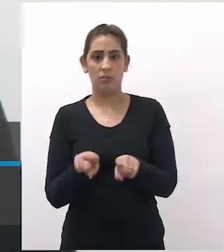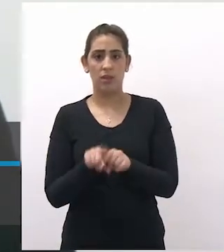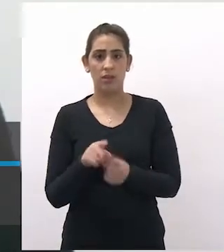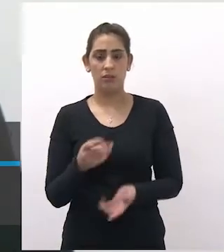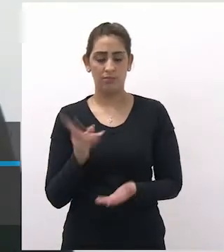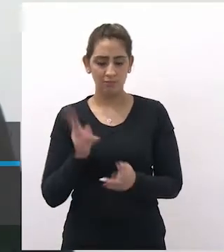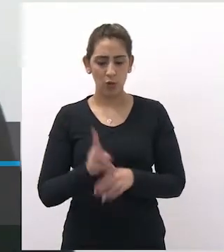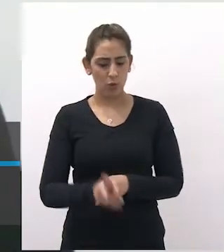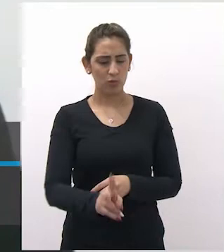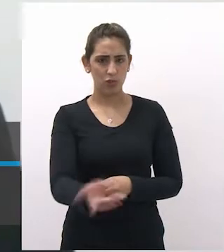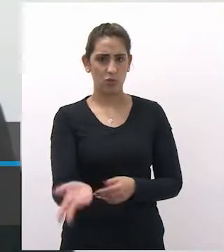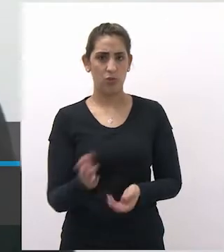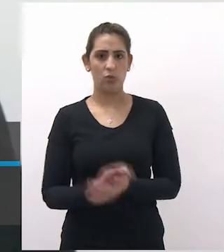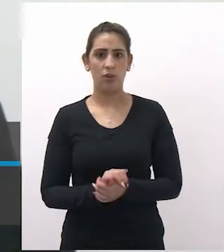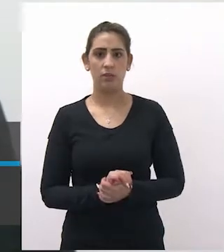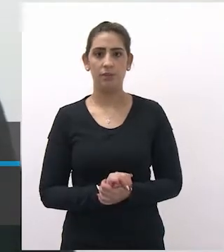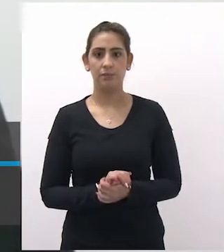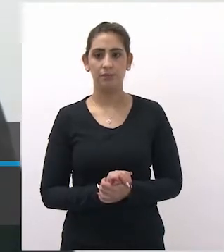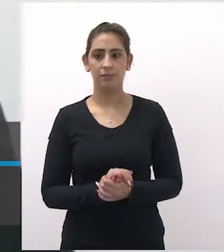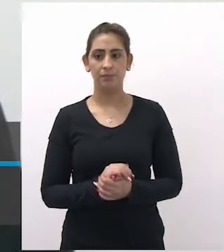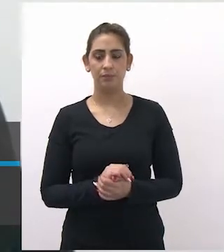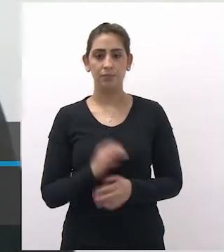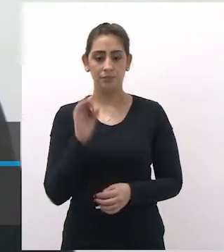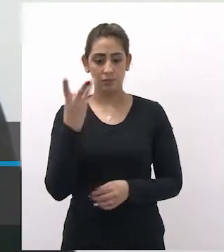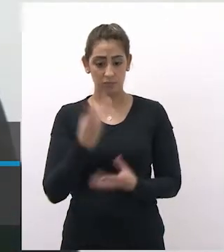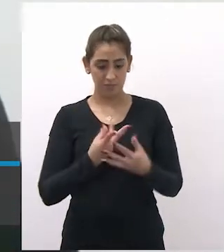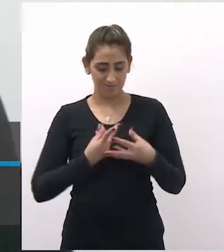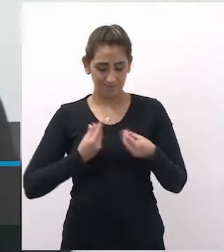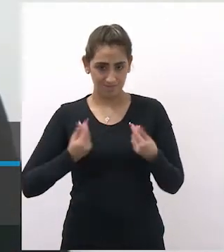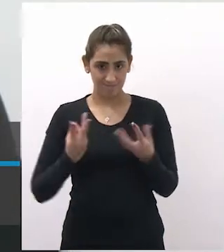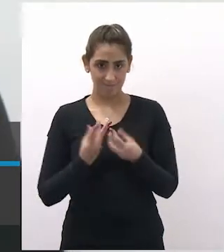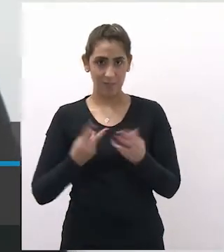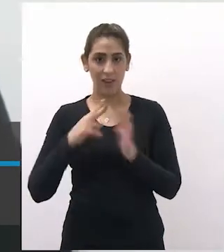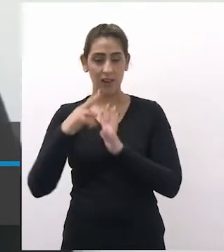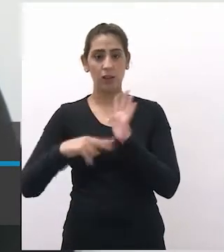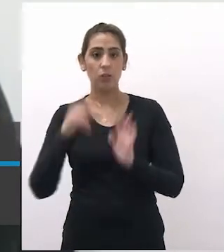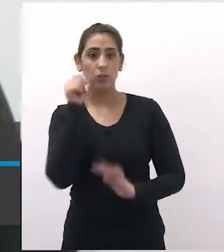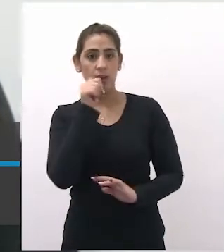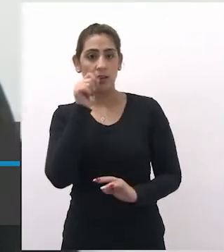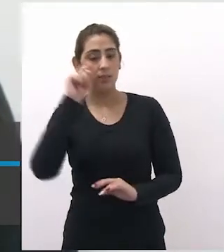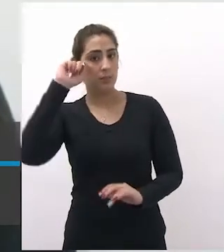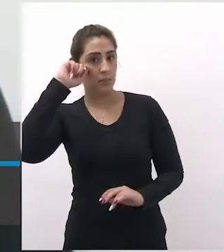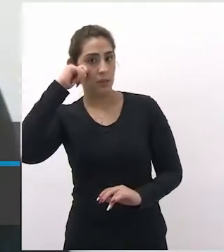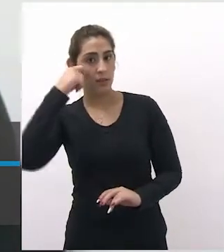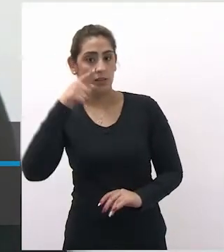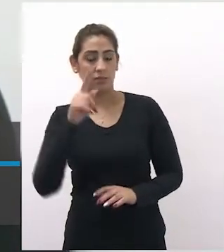predomina, né? Então, essencialmente, o Lendo Mulheres Pretas, ele promove